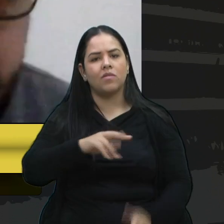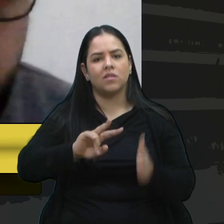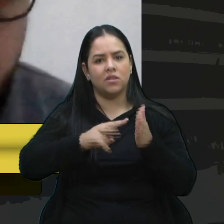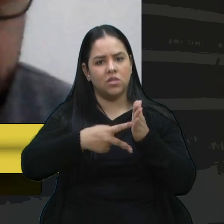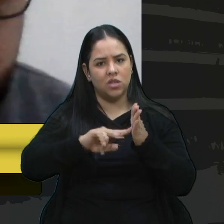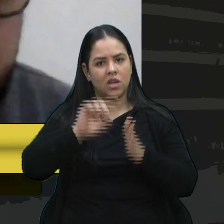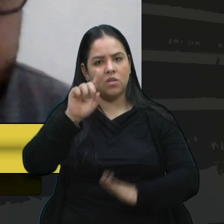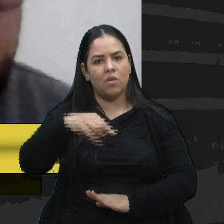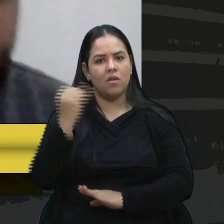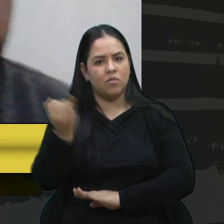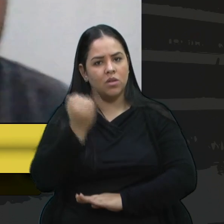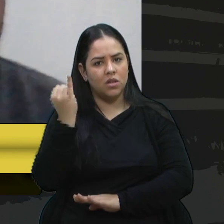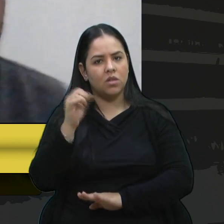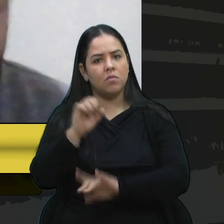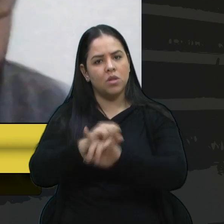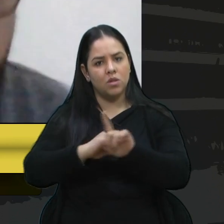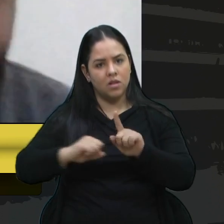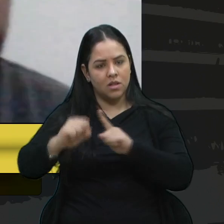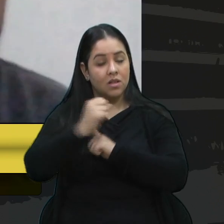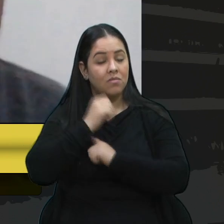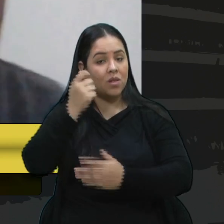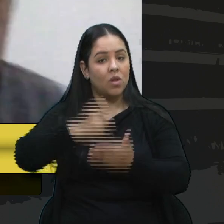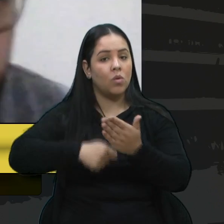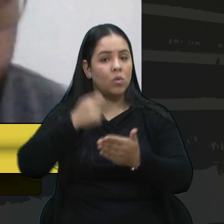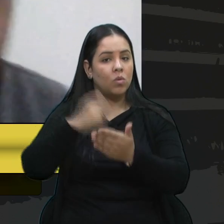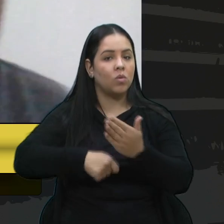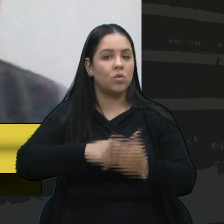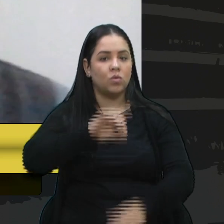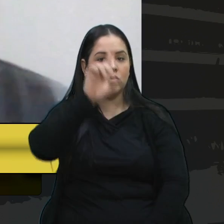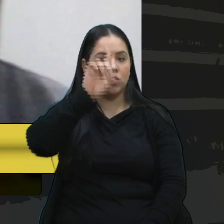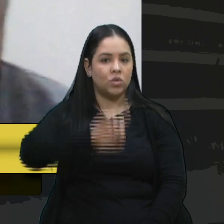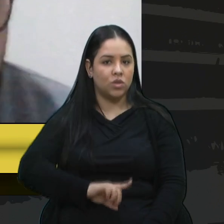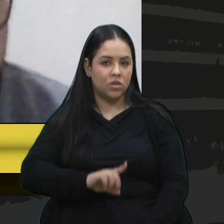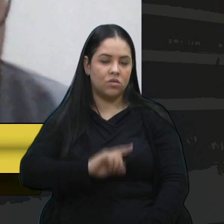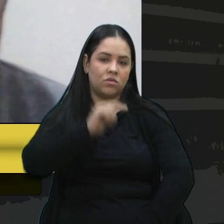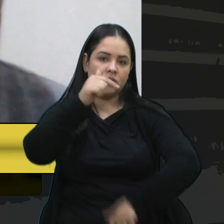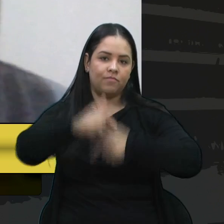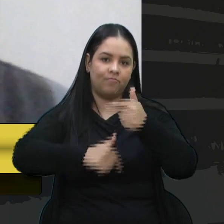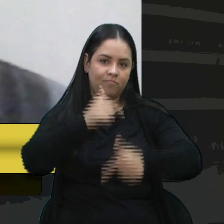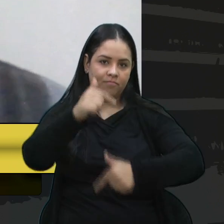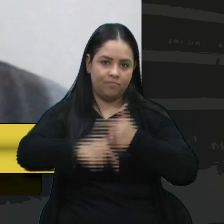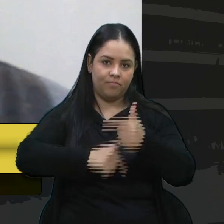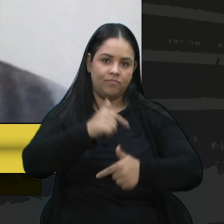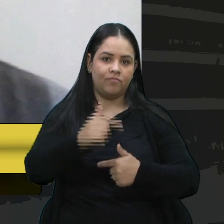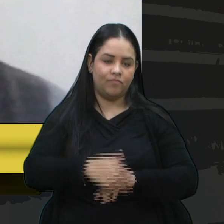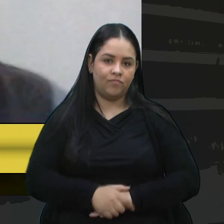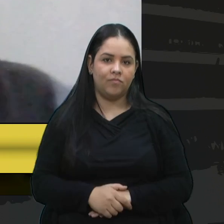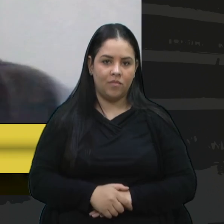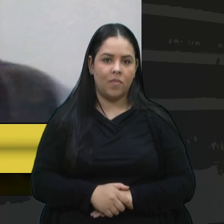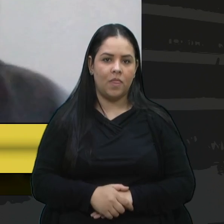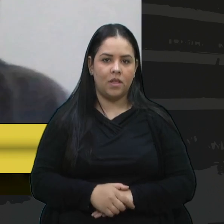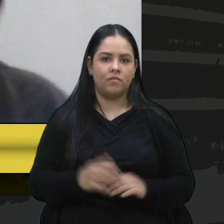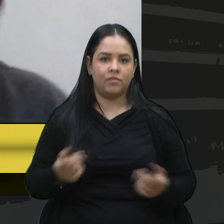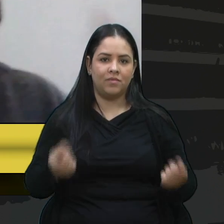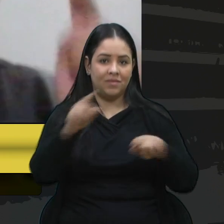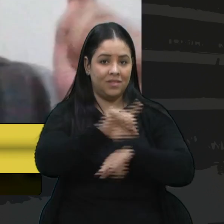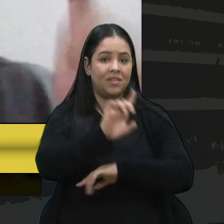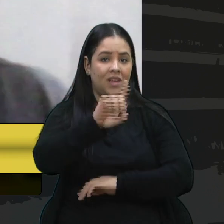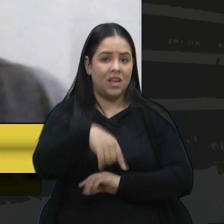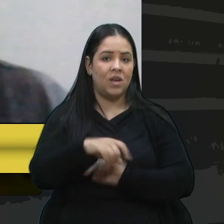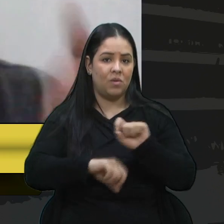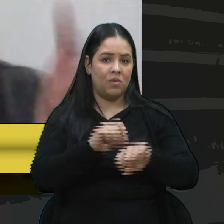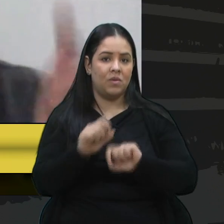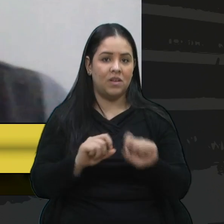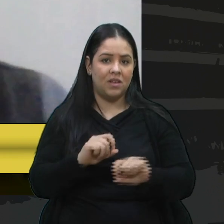fundamentais para a nossa sociedade na defesa do direito dos trabalhadores. e a oposição disso é a barbárie. Temos